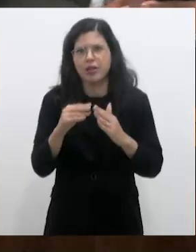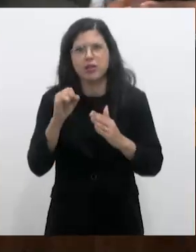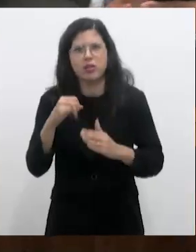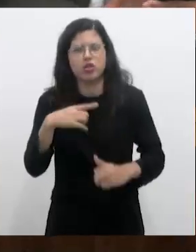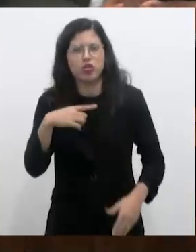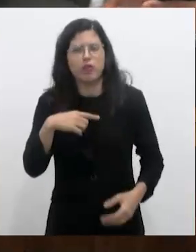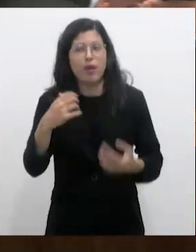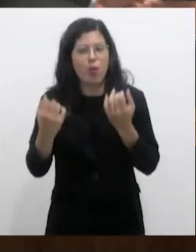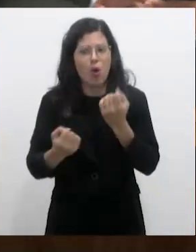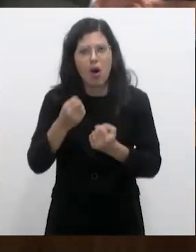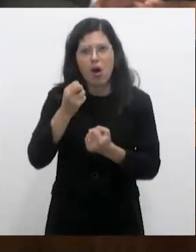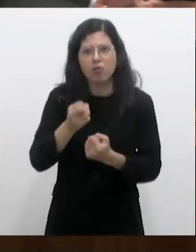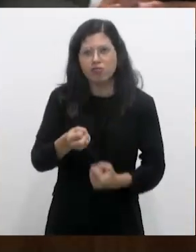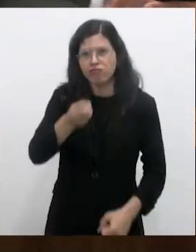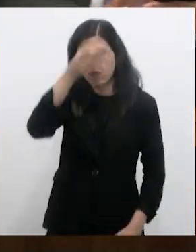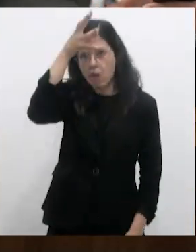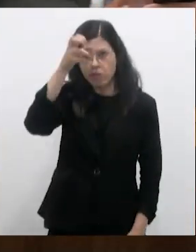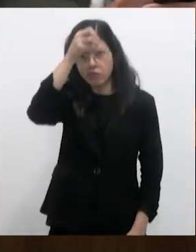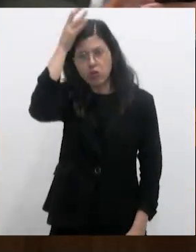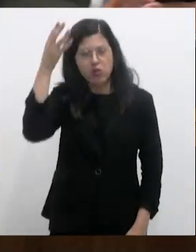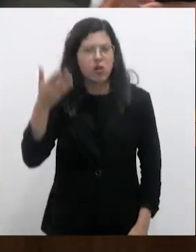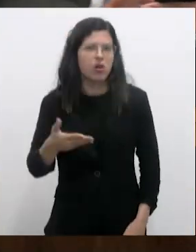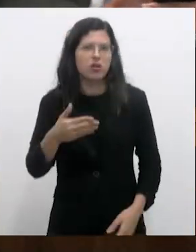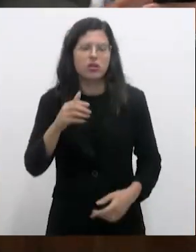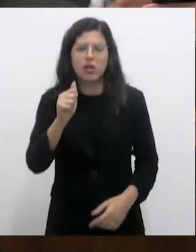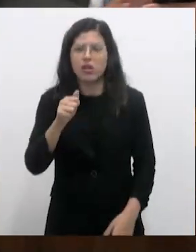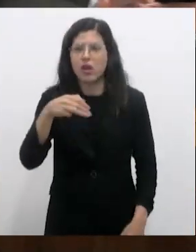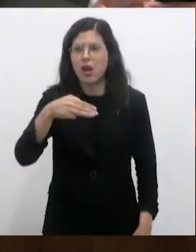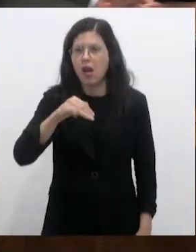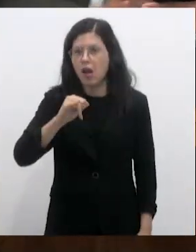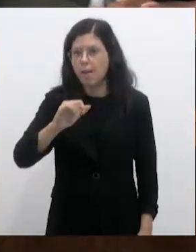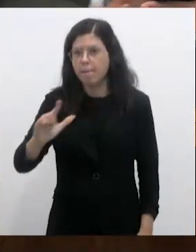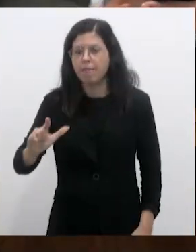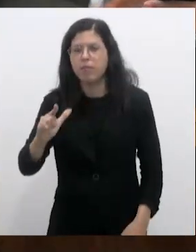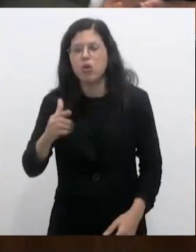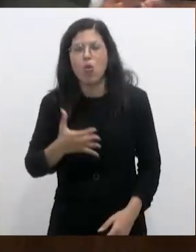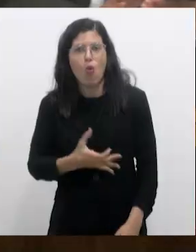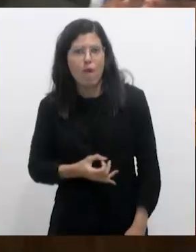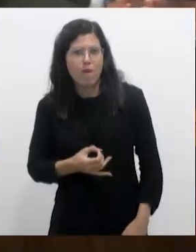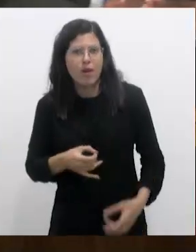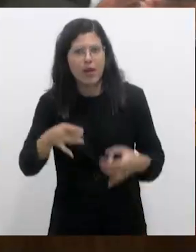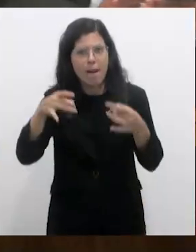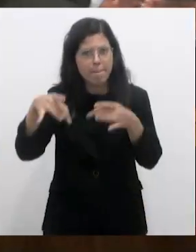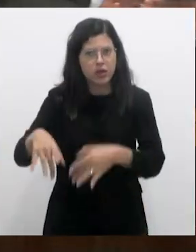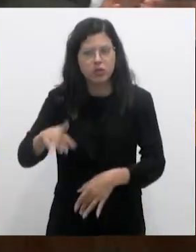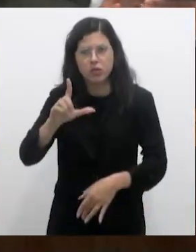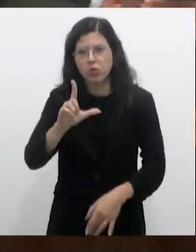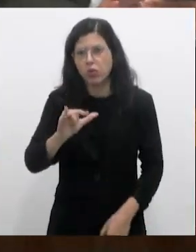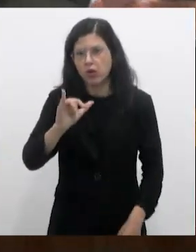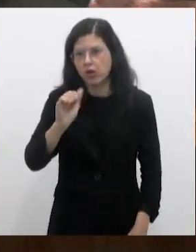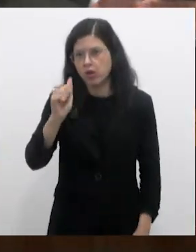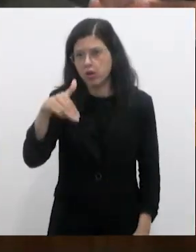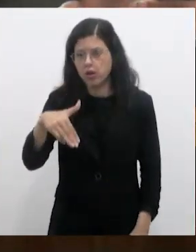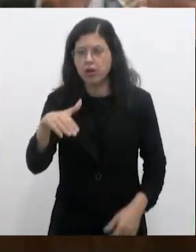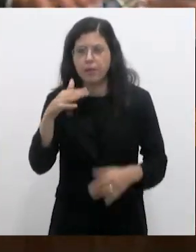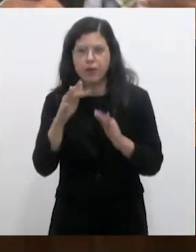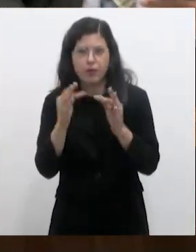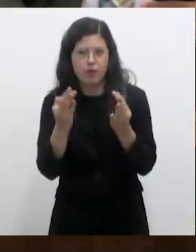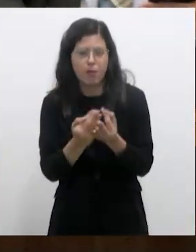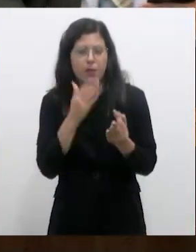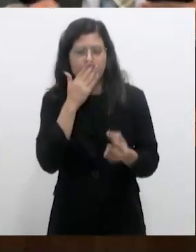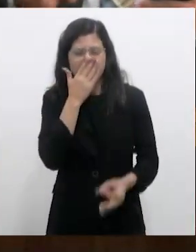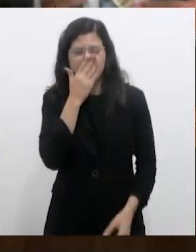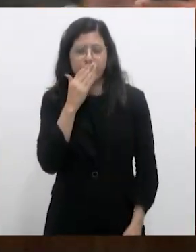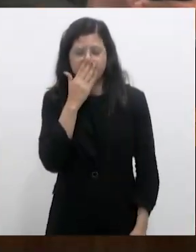ambulância, de uma UTI móvel. E a AMIL, de forma covarde, de forma canalha, abandonou o Liam e a sua família no Hospital do Fundão.